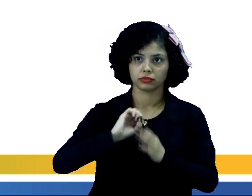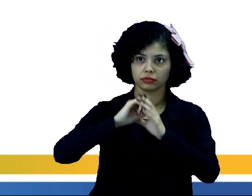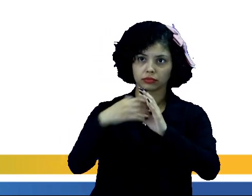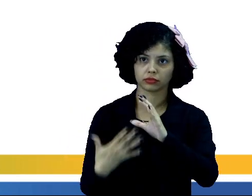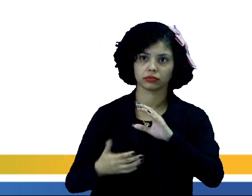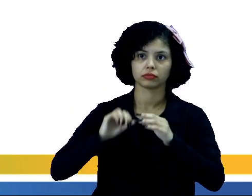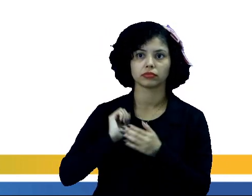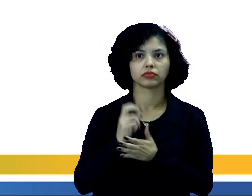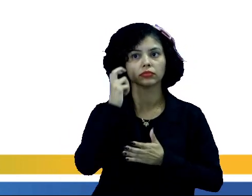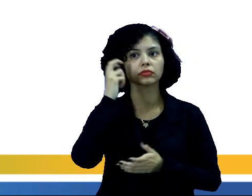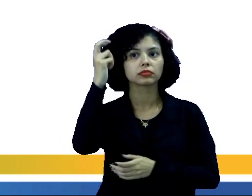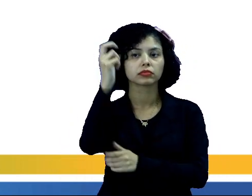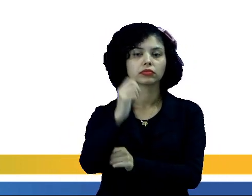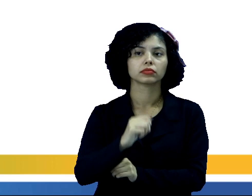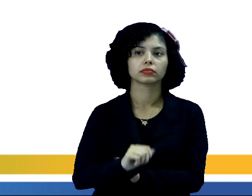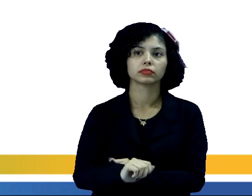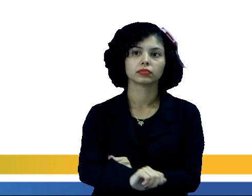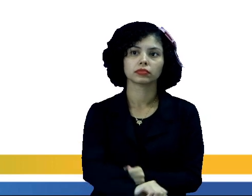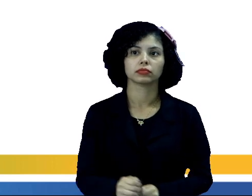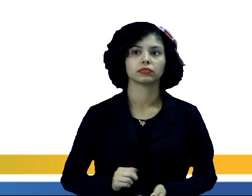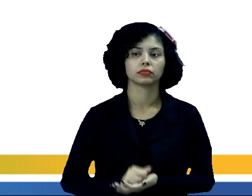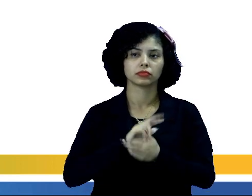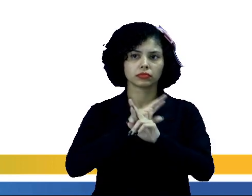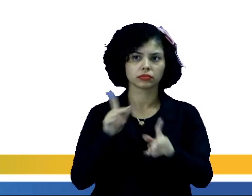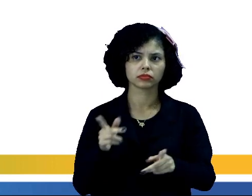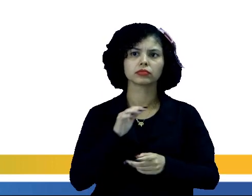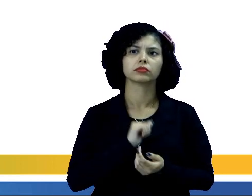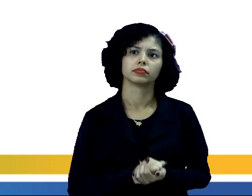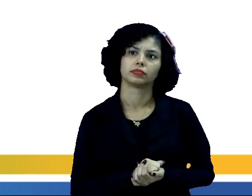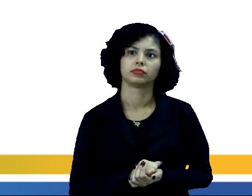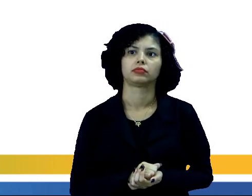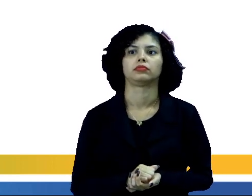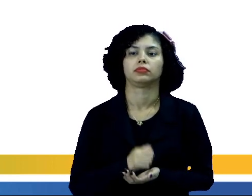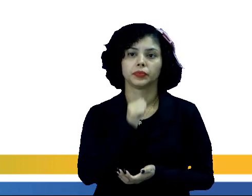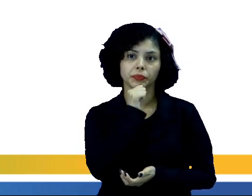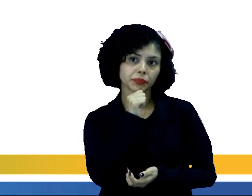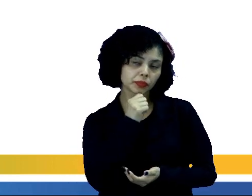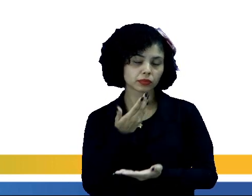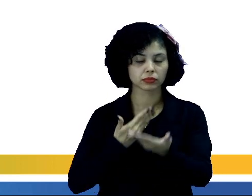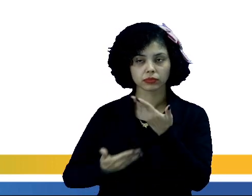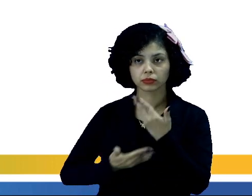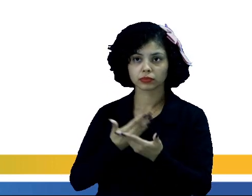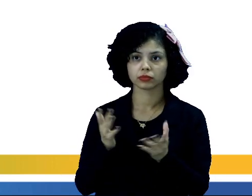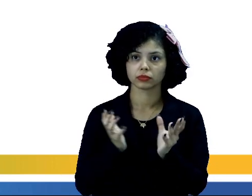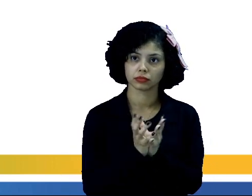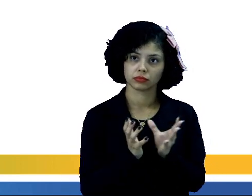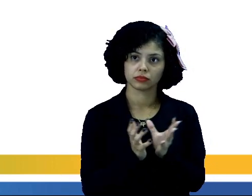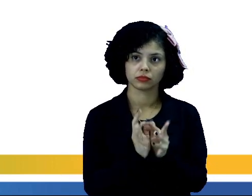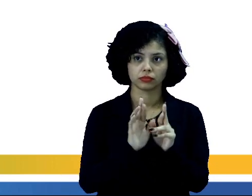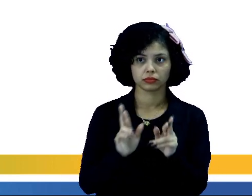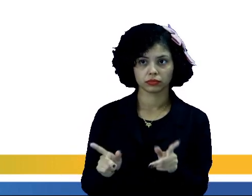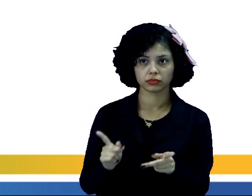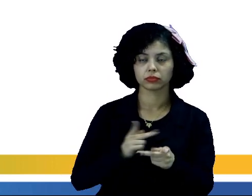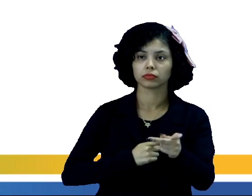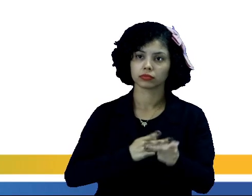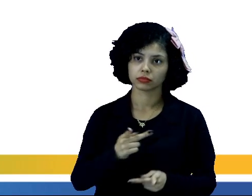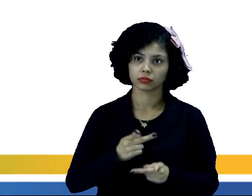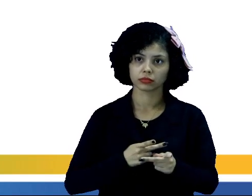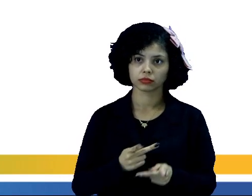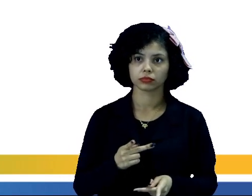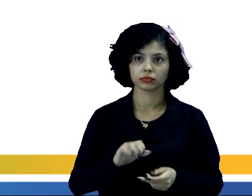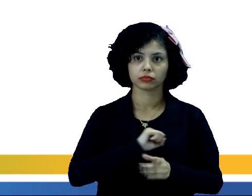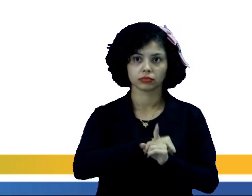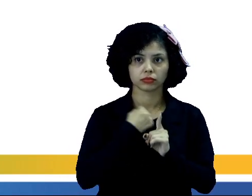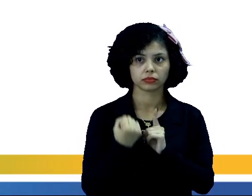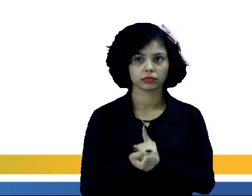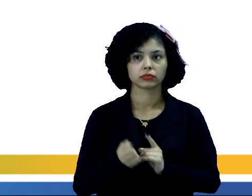brasileiras têm características culturais bastante diversas e que a convivência entre os grupos diferenciados